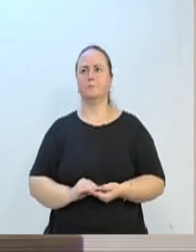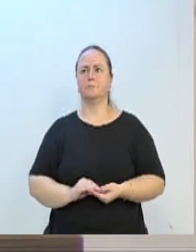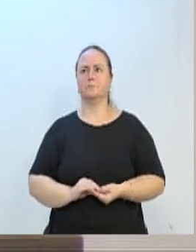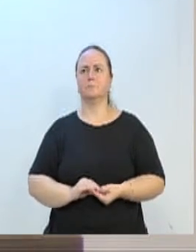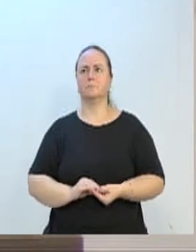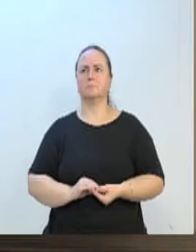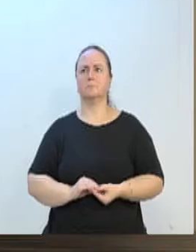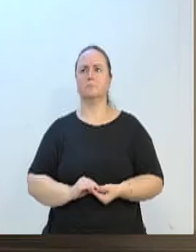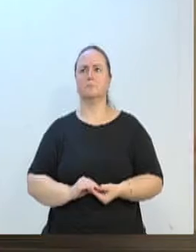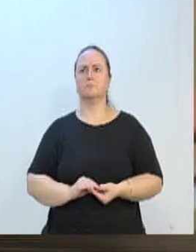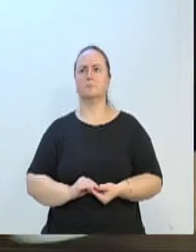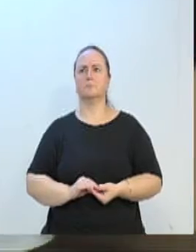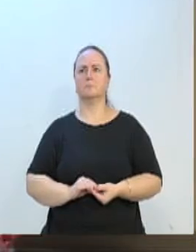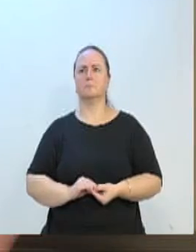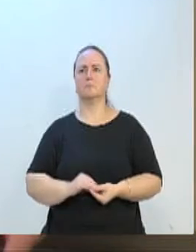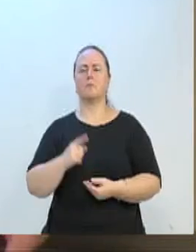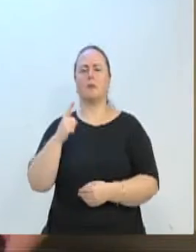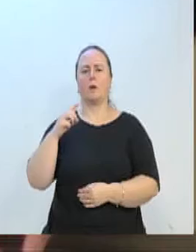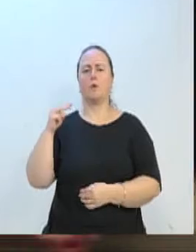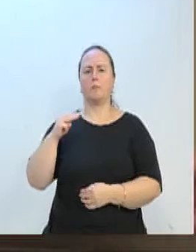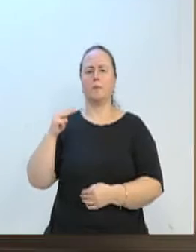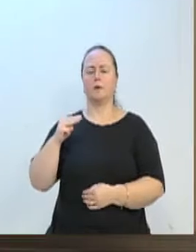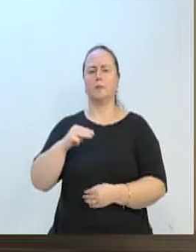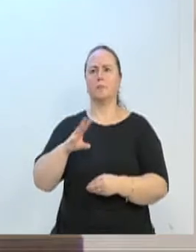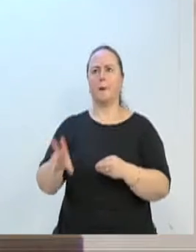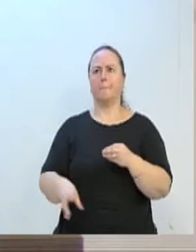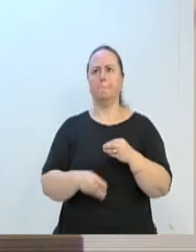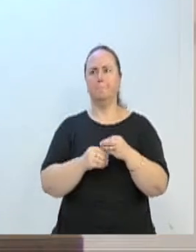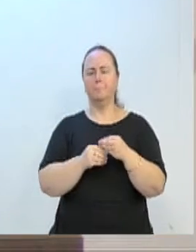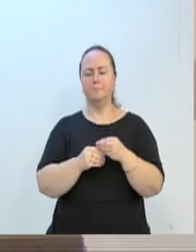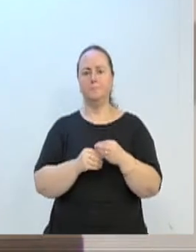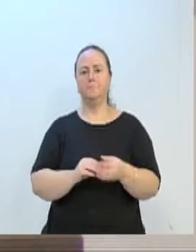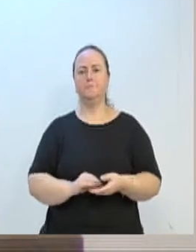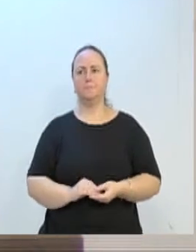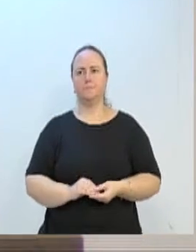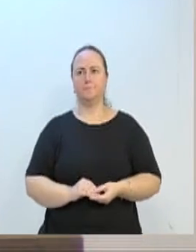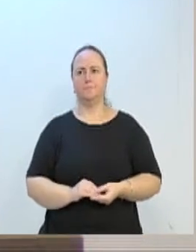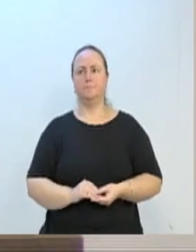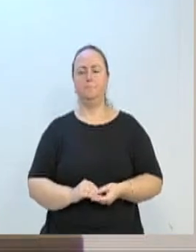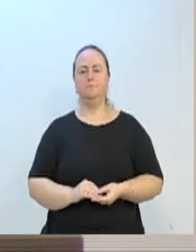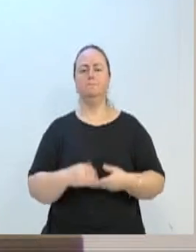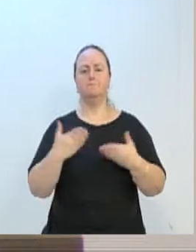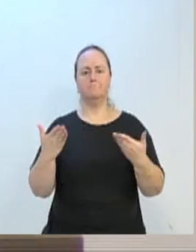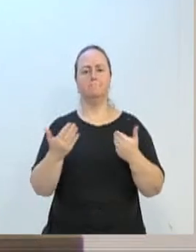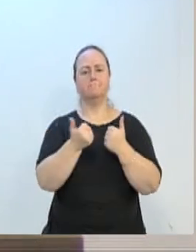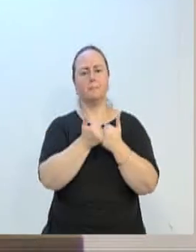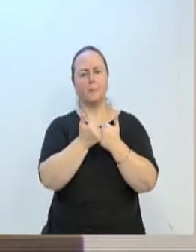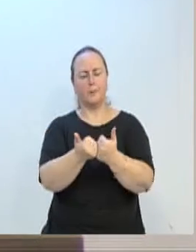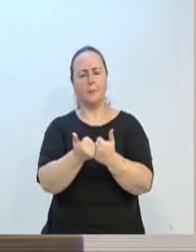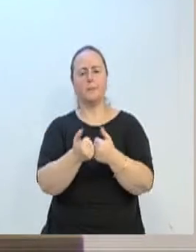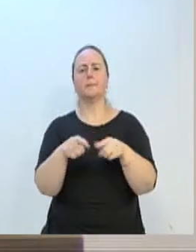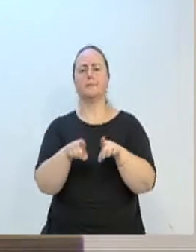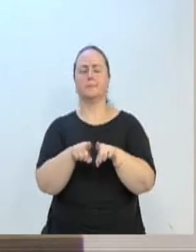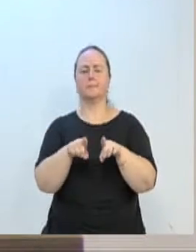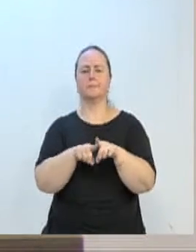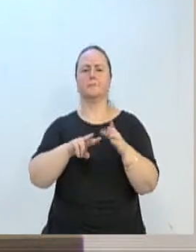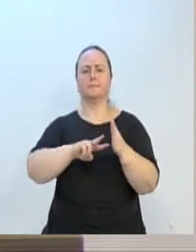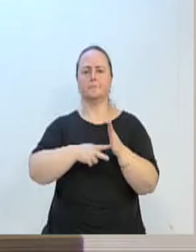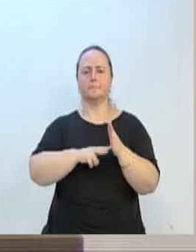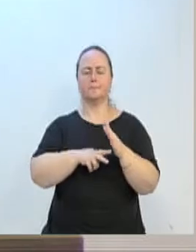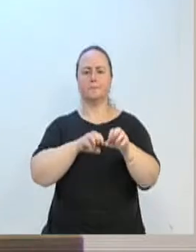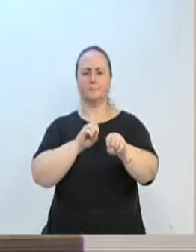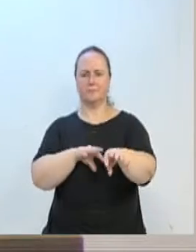tempo de Vossa Excelência, eu vou dar mais um minuto para o senhor fazer o... Obrigado, vereador Almir. Para concluir, então, fica aqui o nosso apoio, parabenizar também o Sintraceb, que está